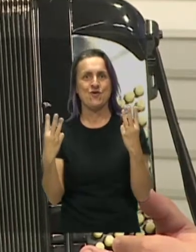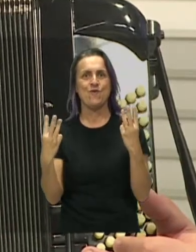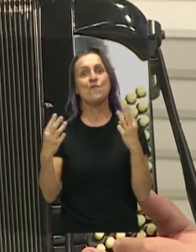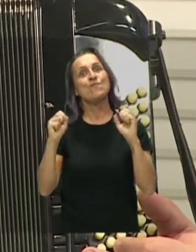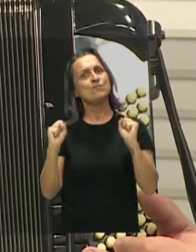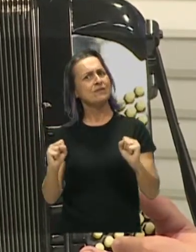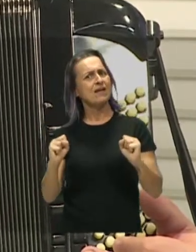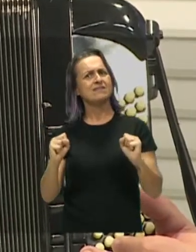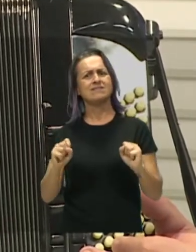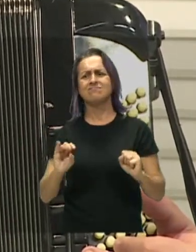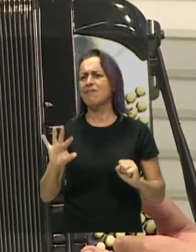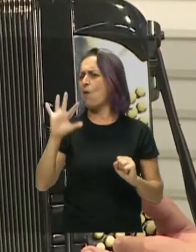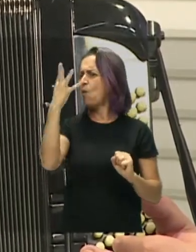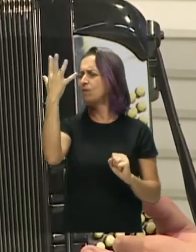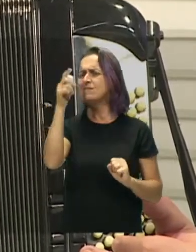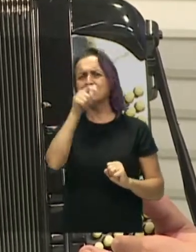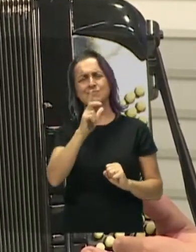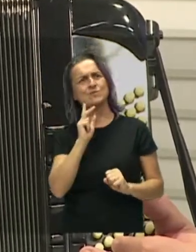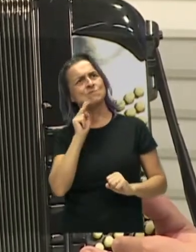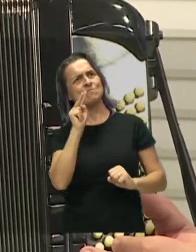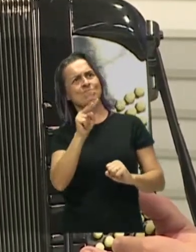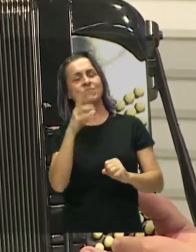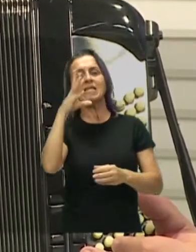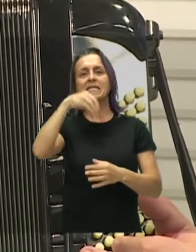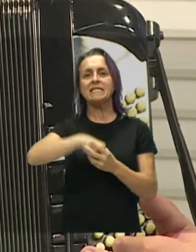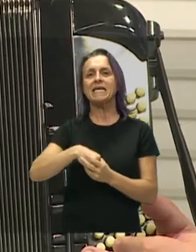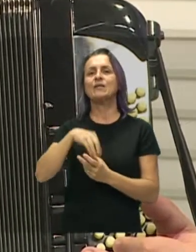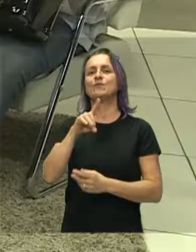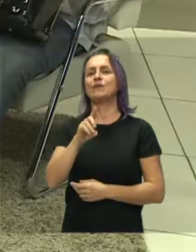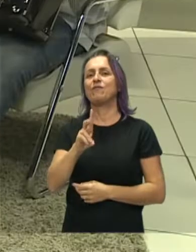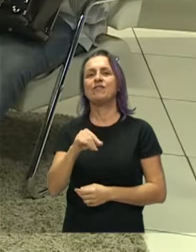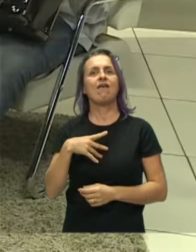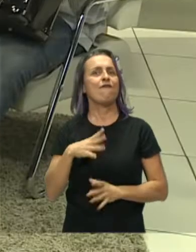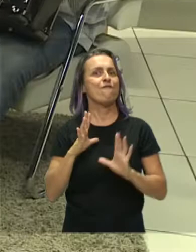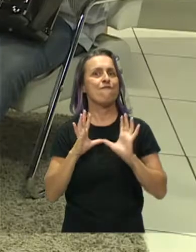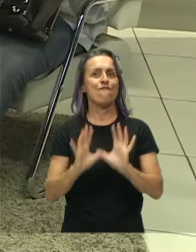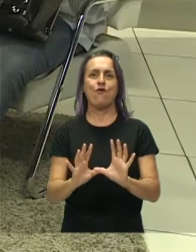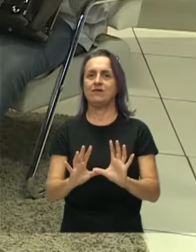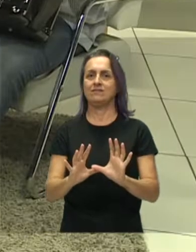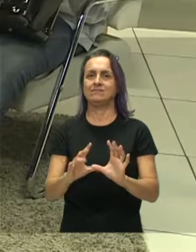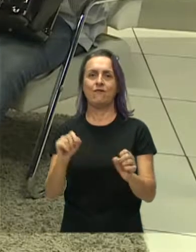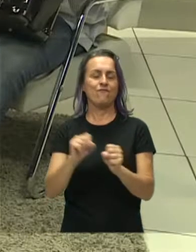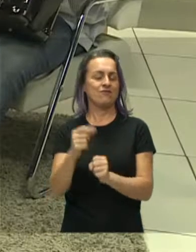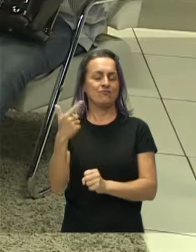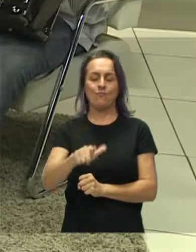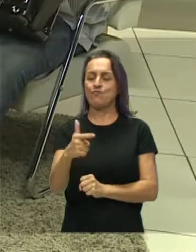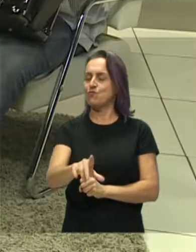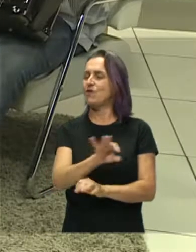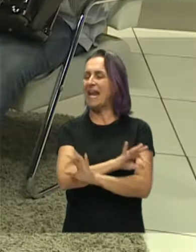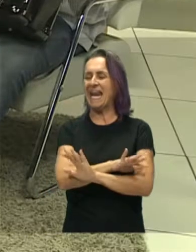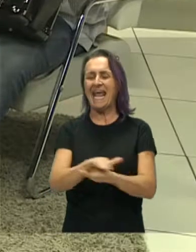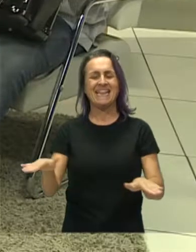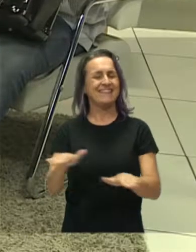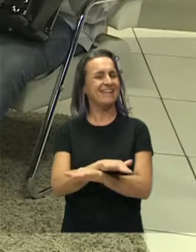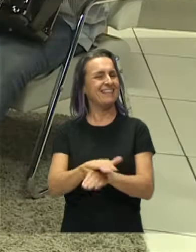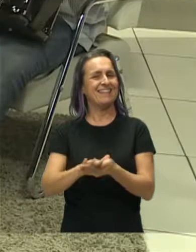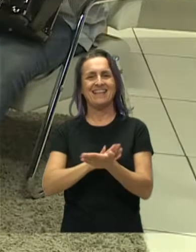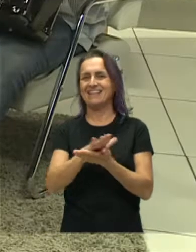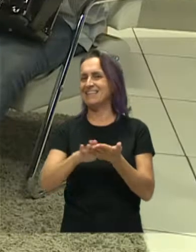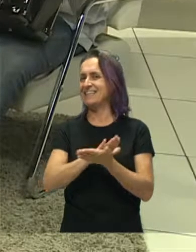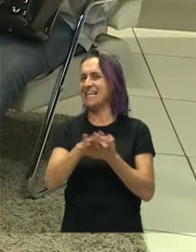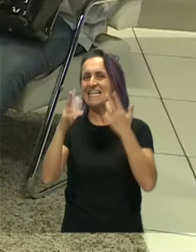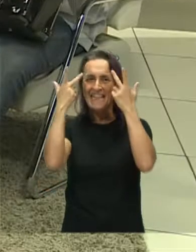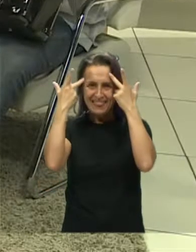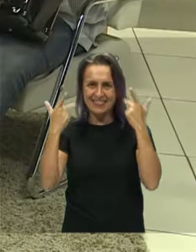ali, elas pudessem ver o show. O que está dentro do DVD é o que realmente foi. Não foi nada refeito. Nada, absolutamente nada. O